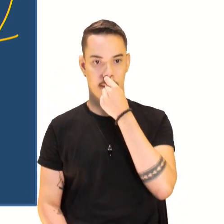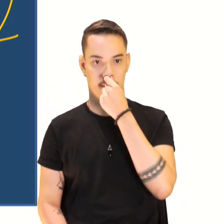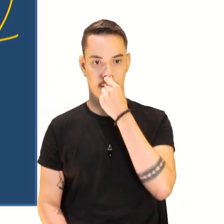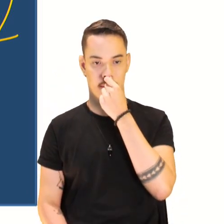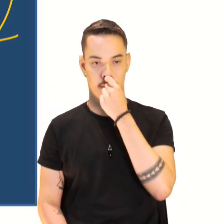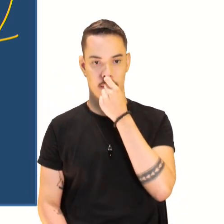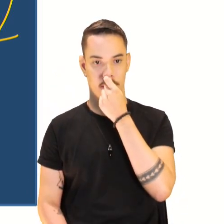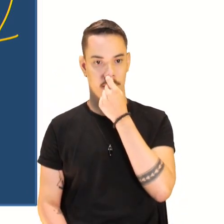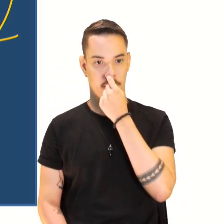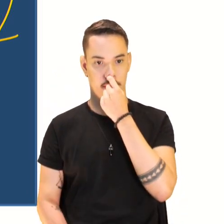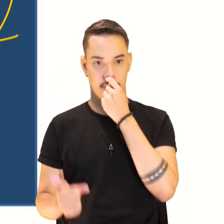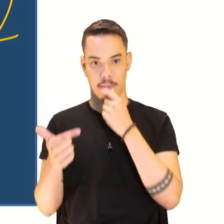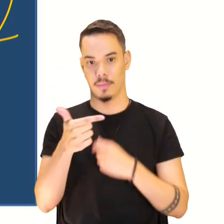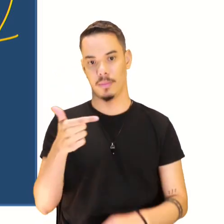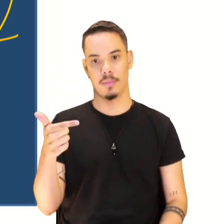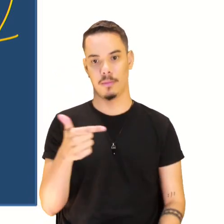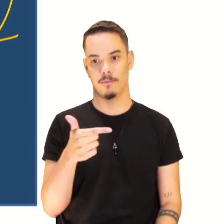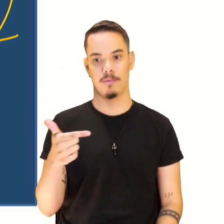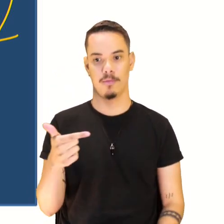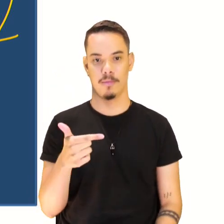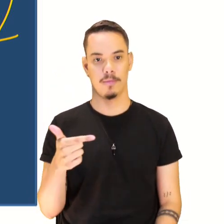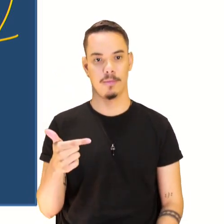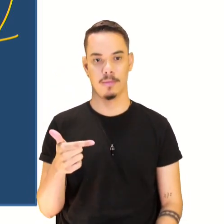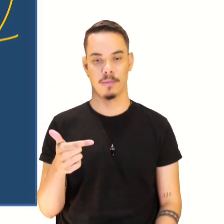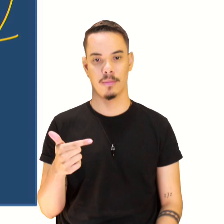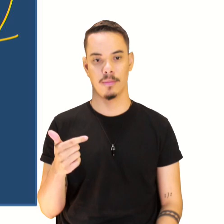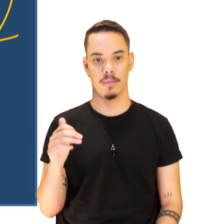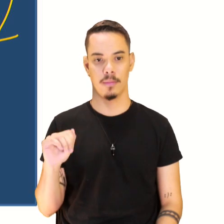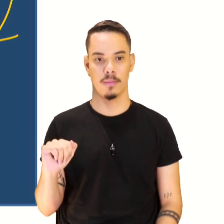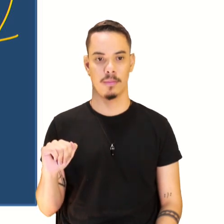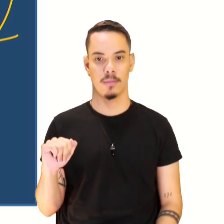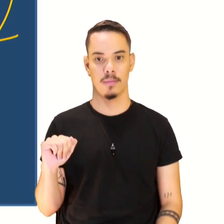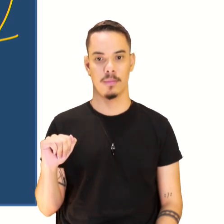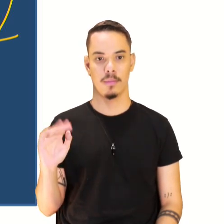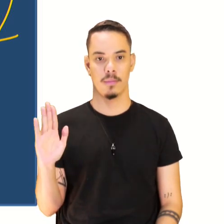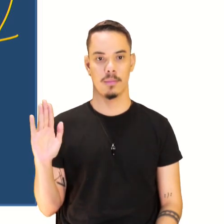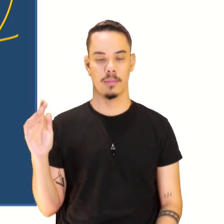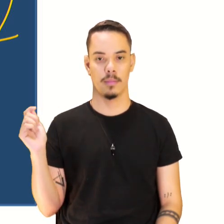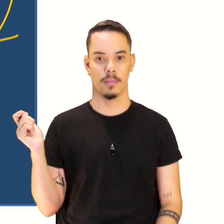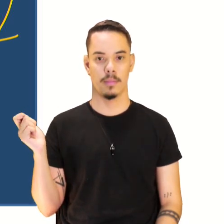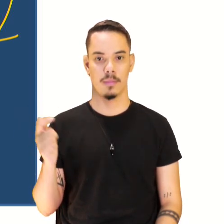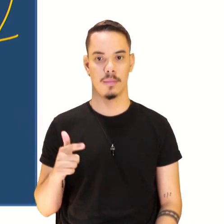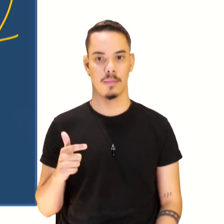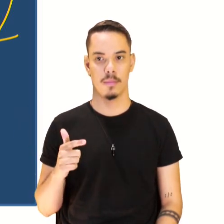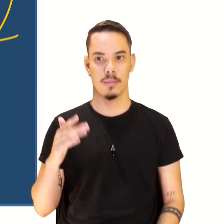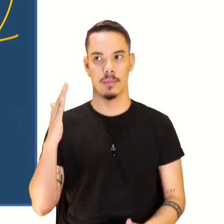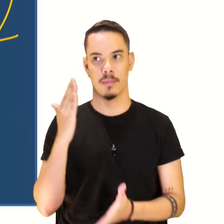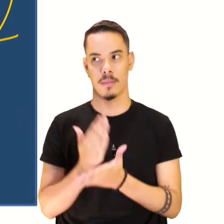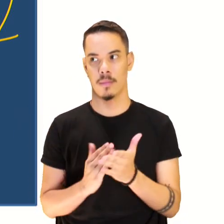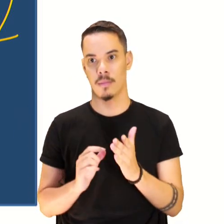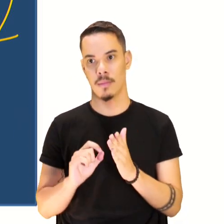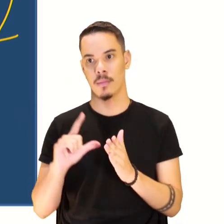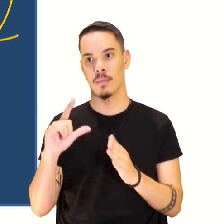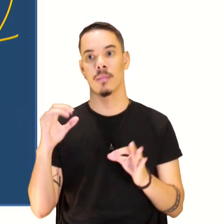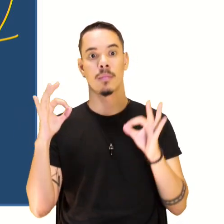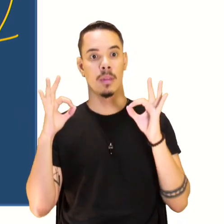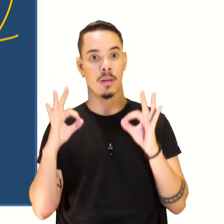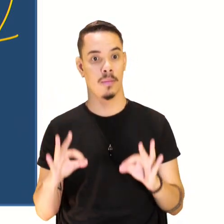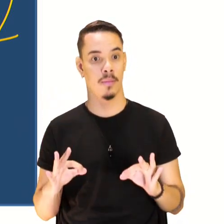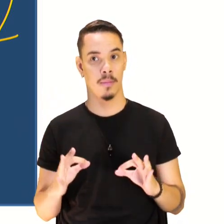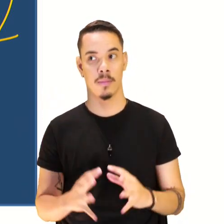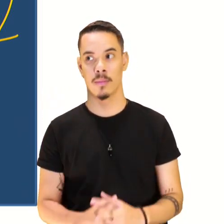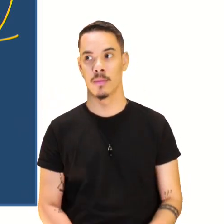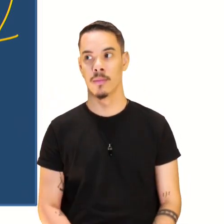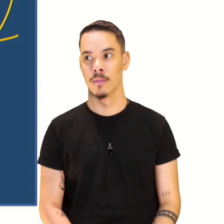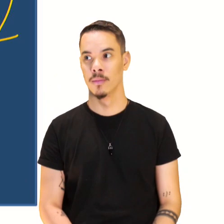de 22 né 22,5 É mais do que metade a mais Então com certeza